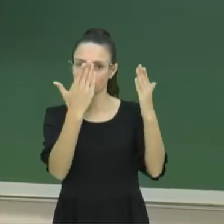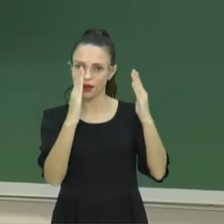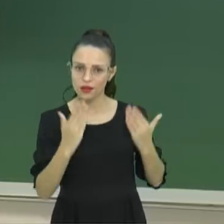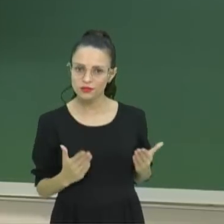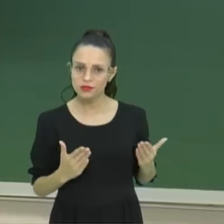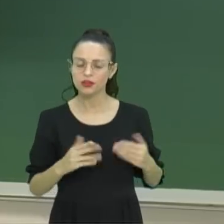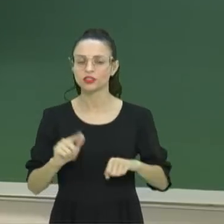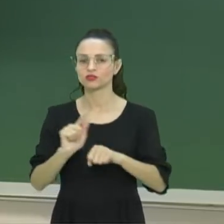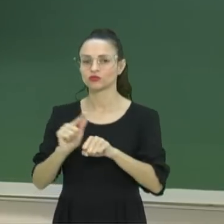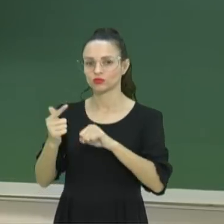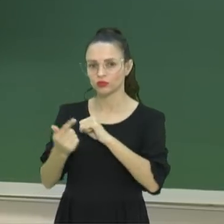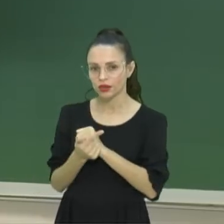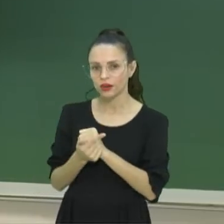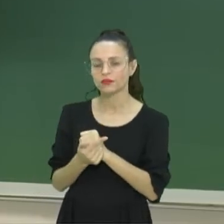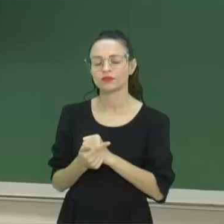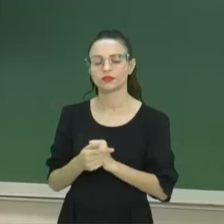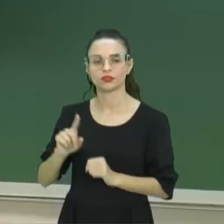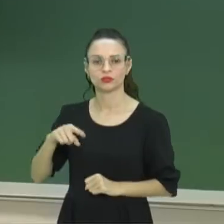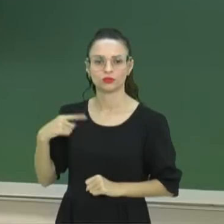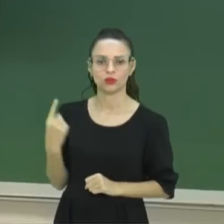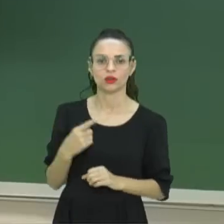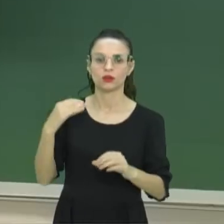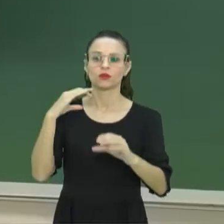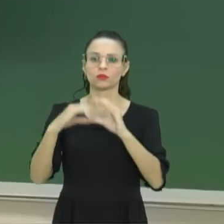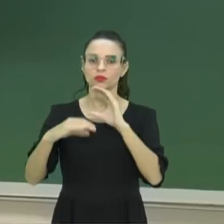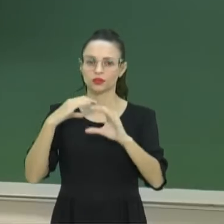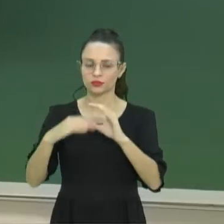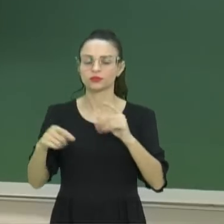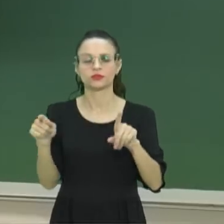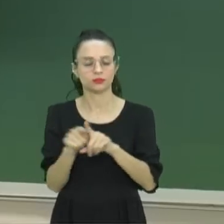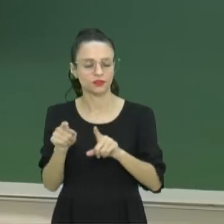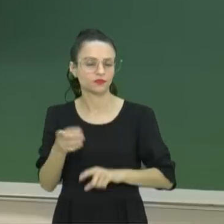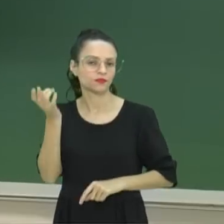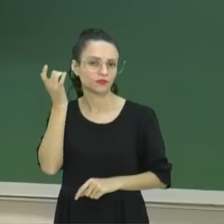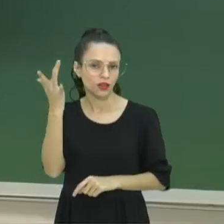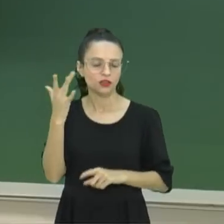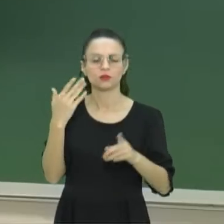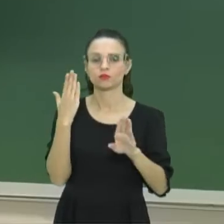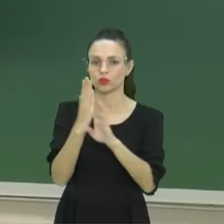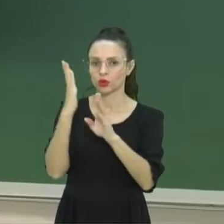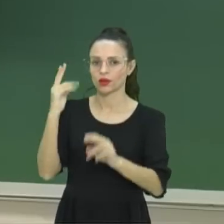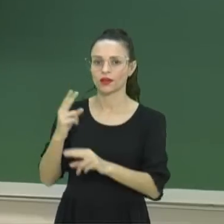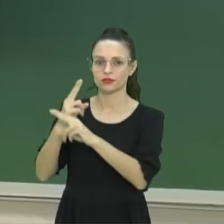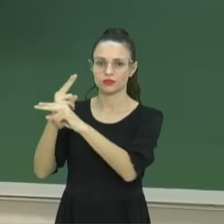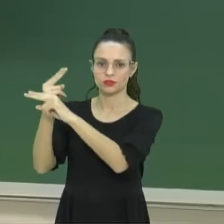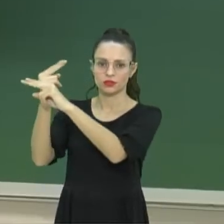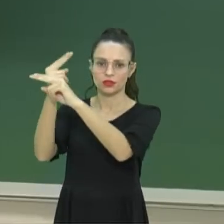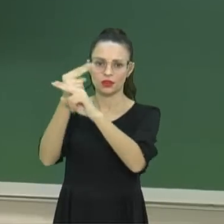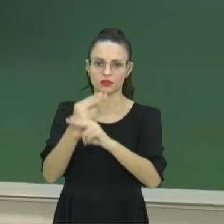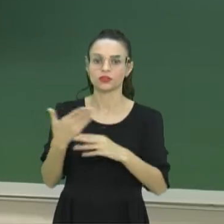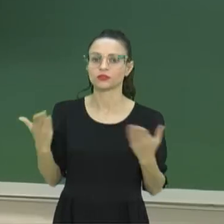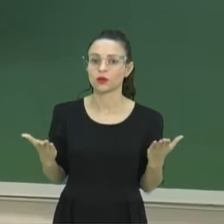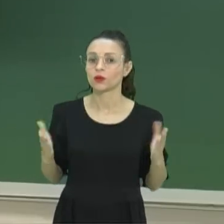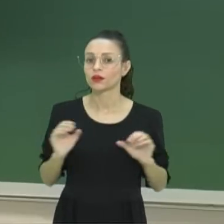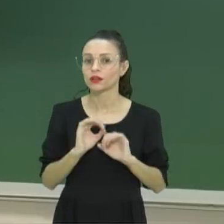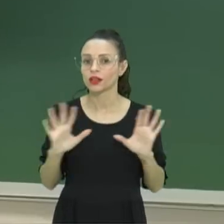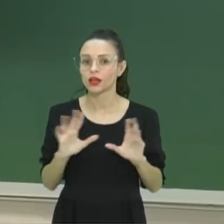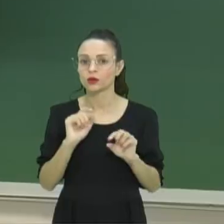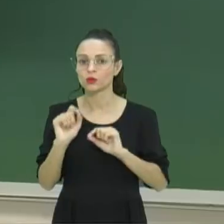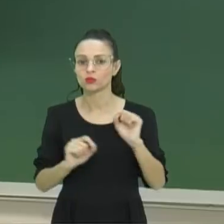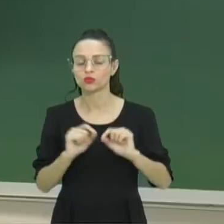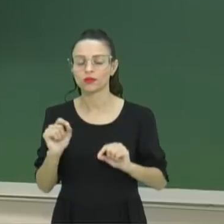análises geográficas, a nossa comunicação também facilitada por conta desses satélites e, claro, né,